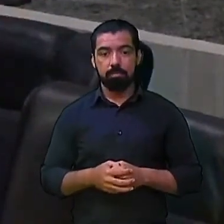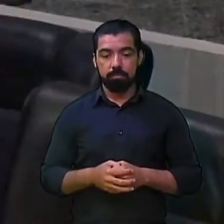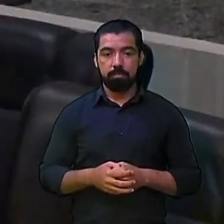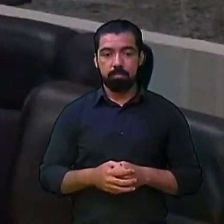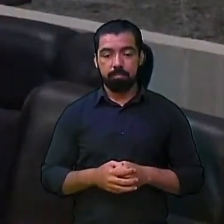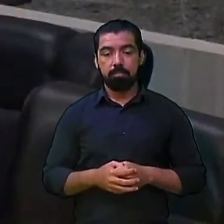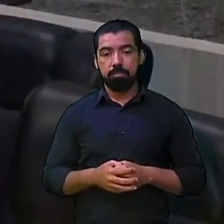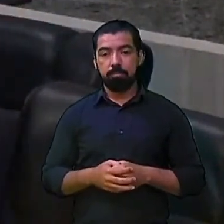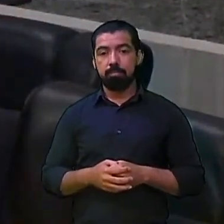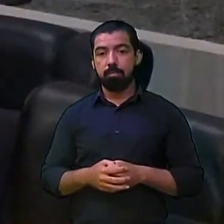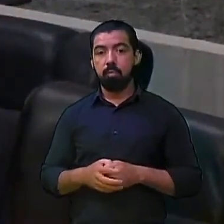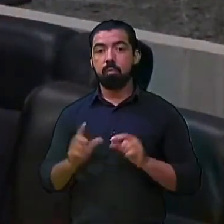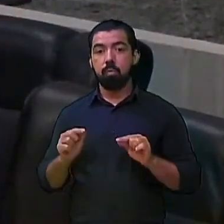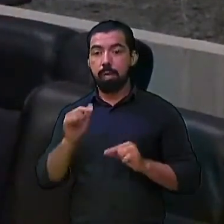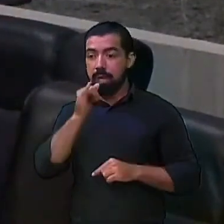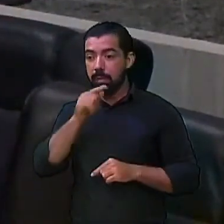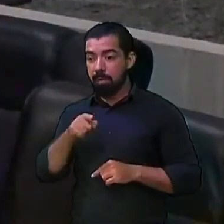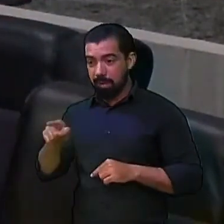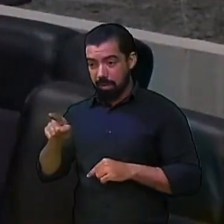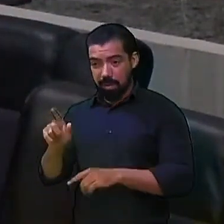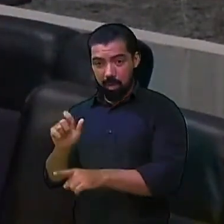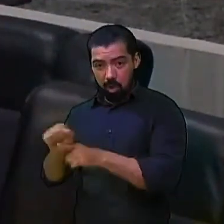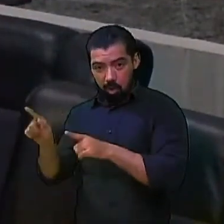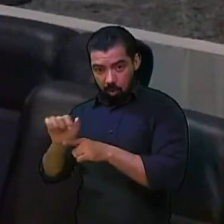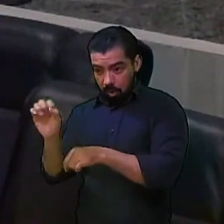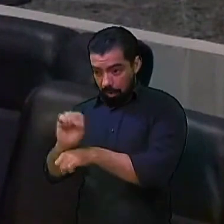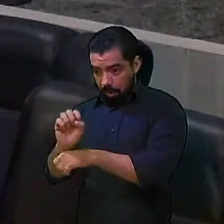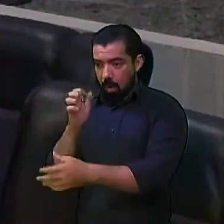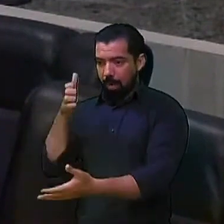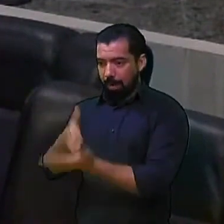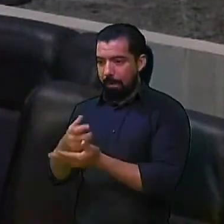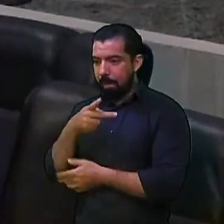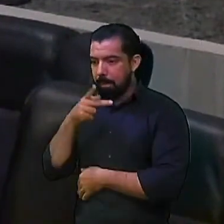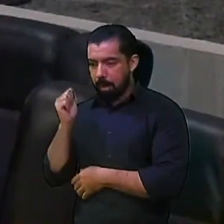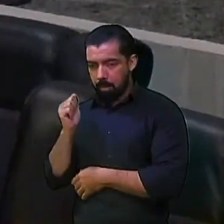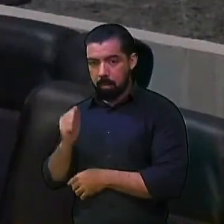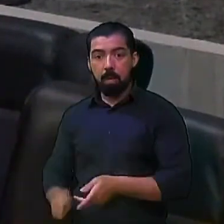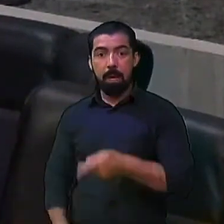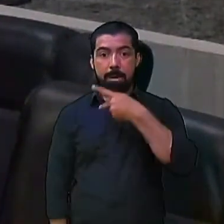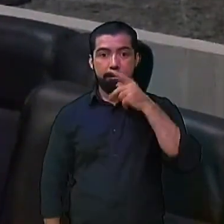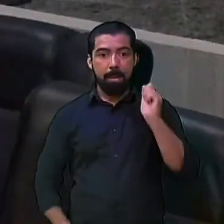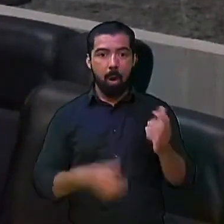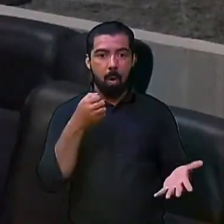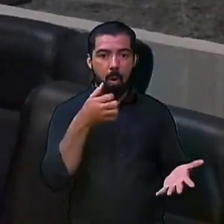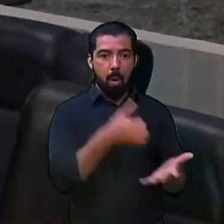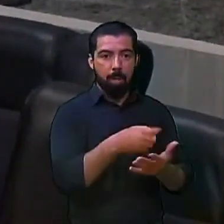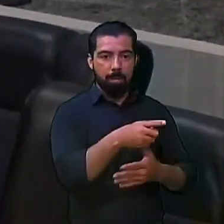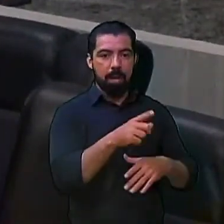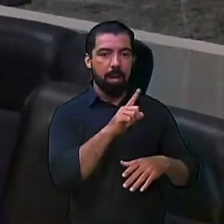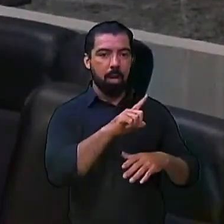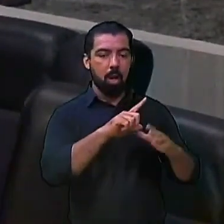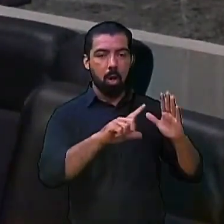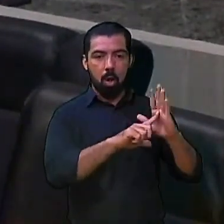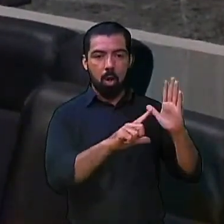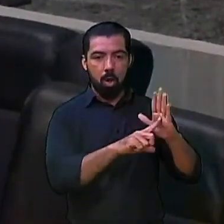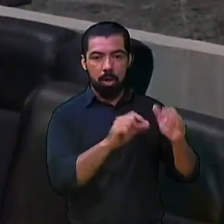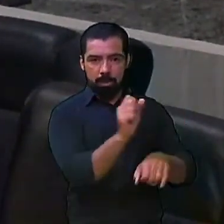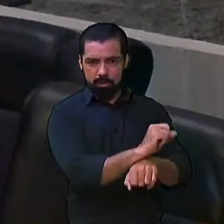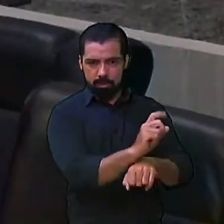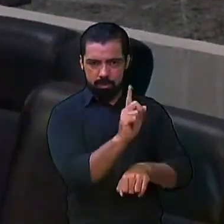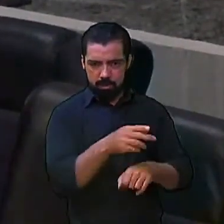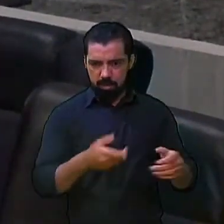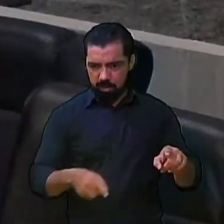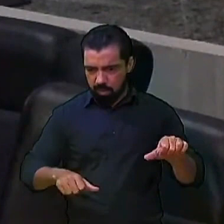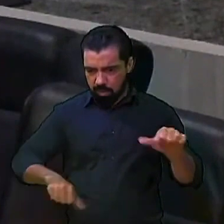veículos. É assim, aí quando a imprensa descobre as coisas, querem calar a imprensa, deputado Queiroz?